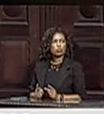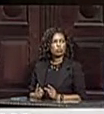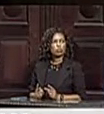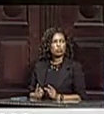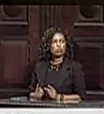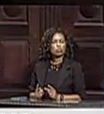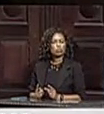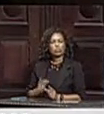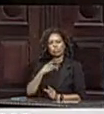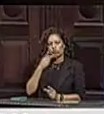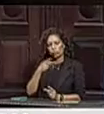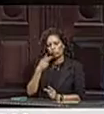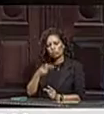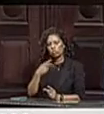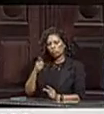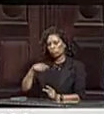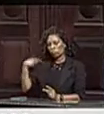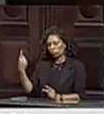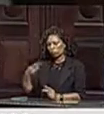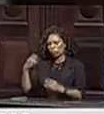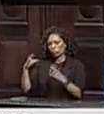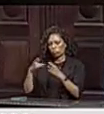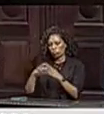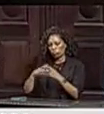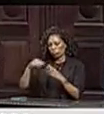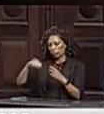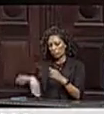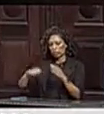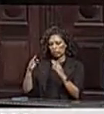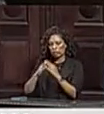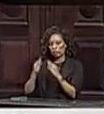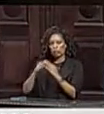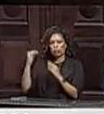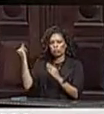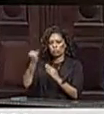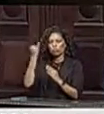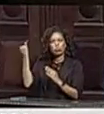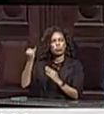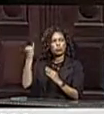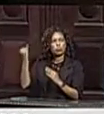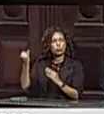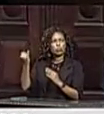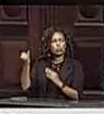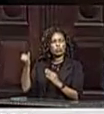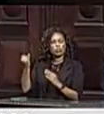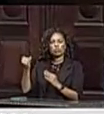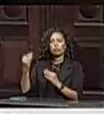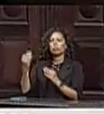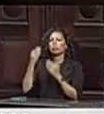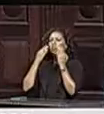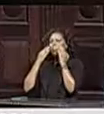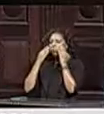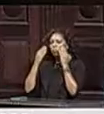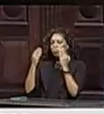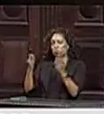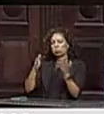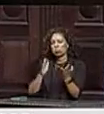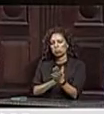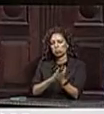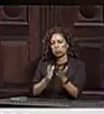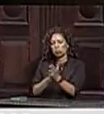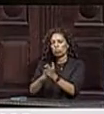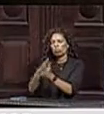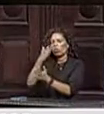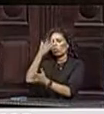o nosso dever de prestar todas as homenagens ao